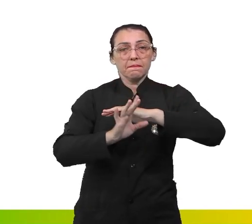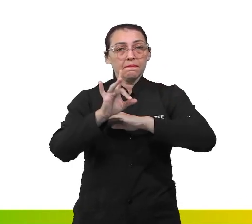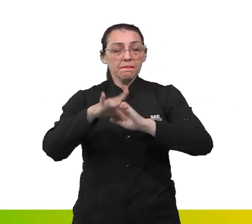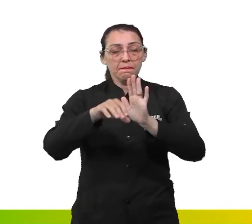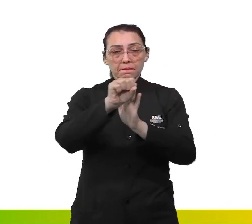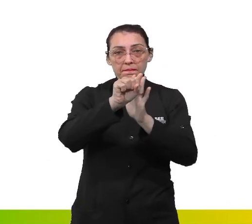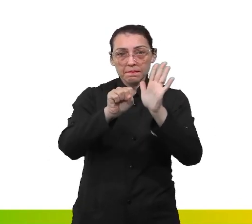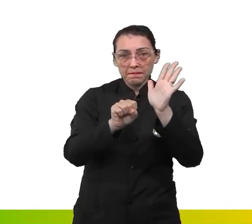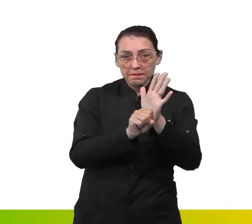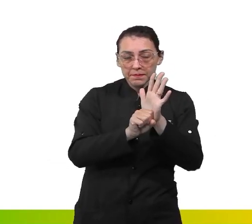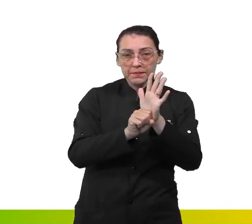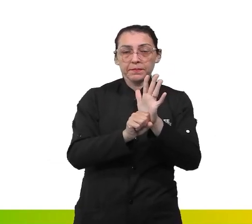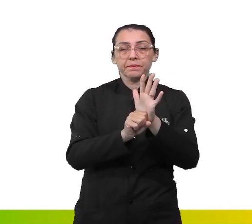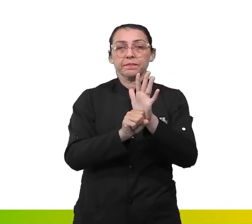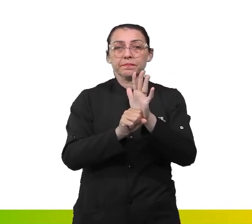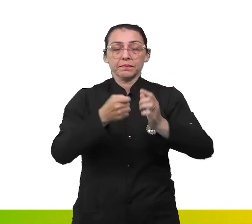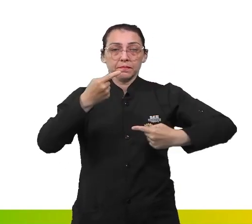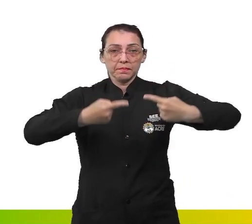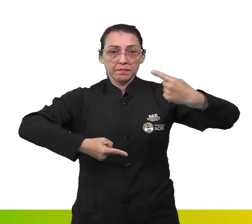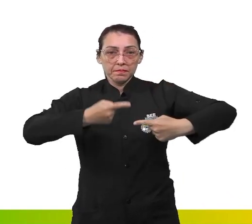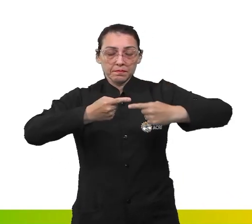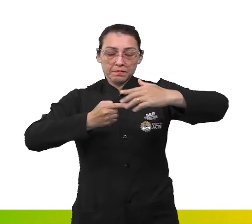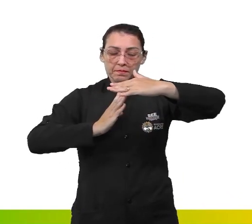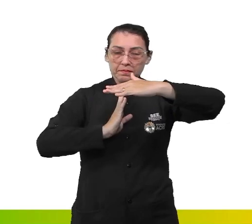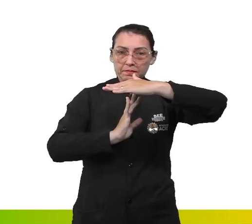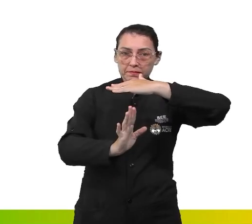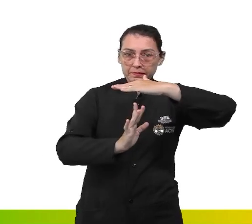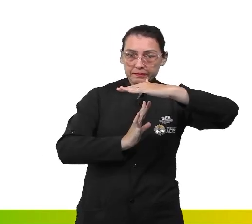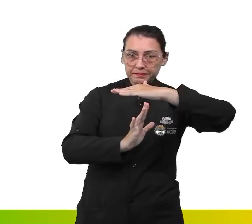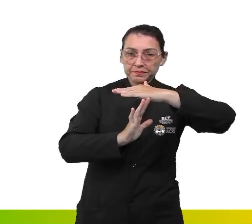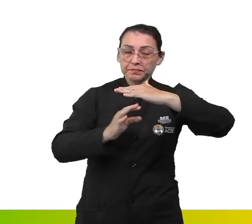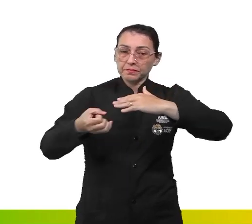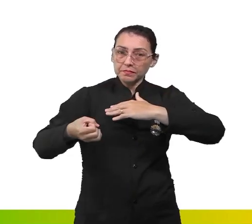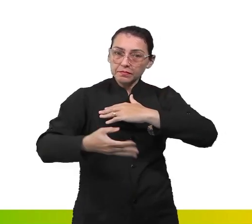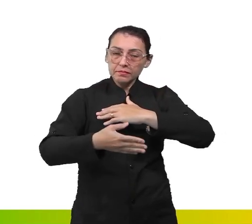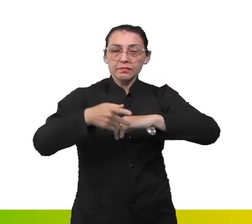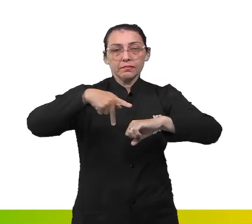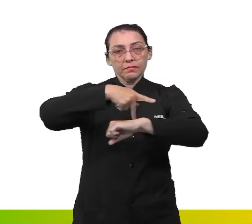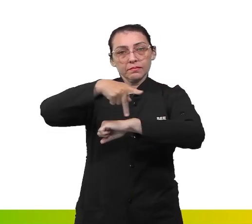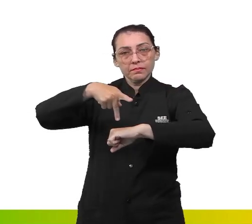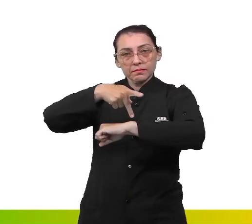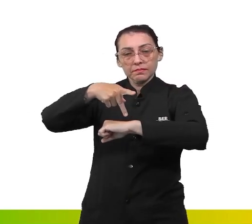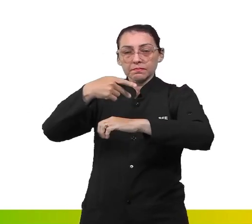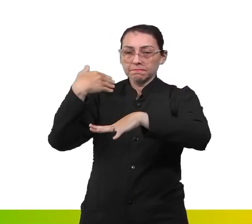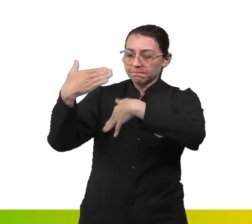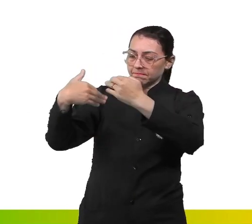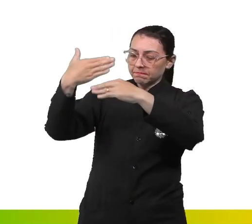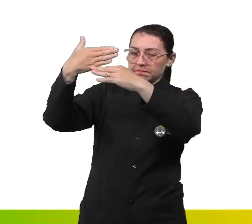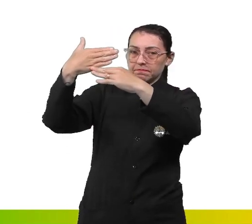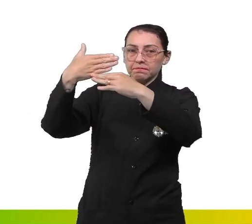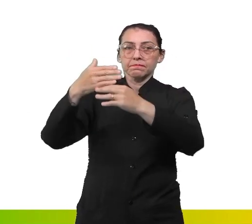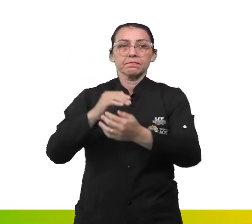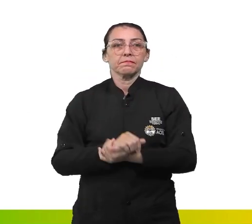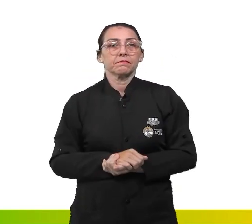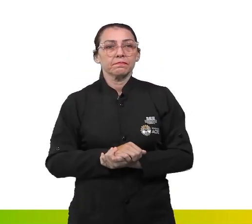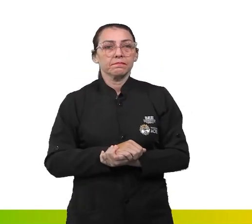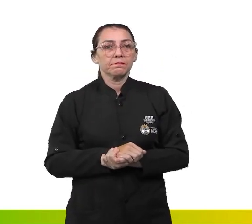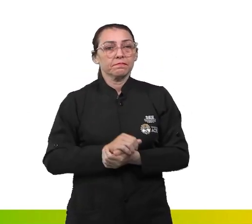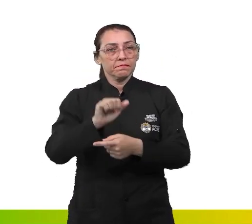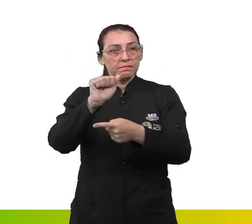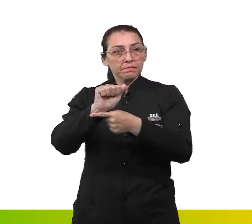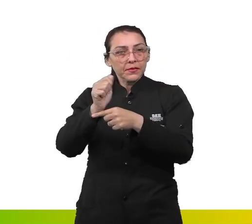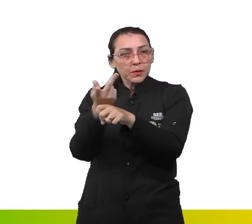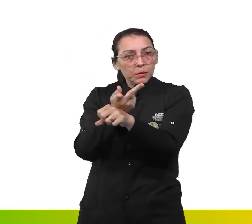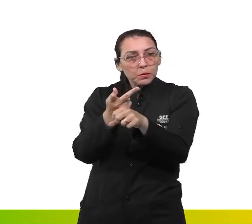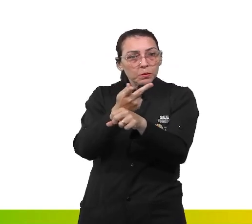últimas décadas é uma política migratória atual dos países desenvolvidos. São,